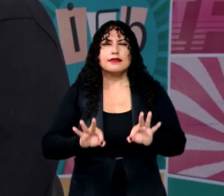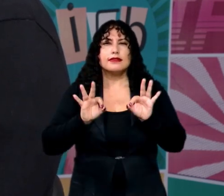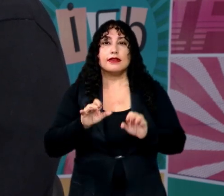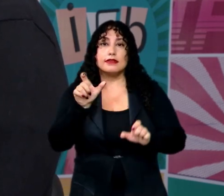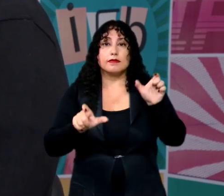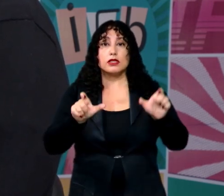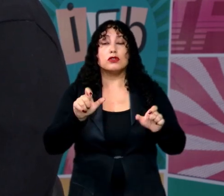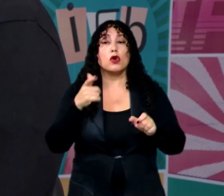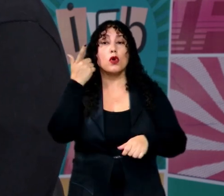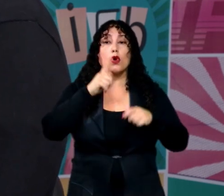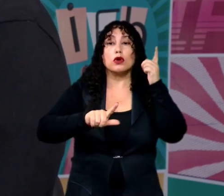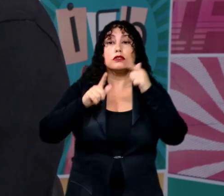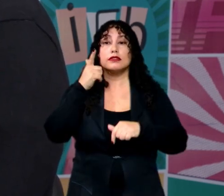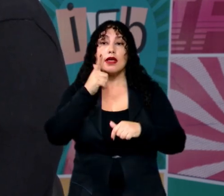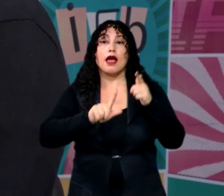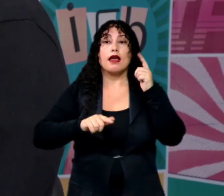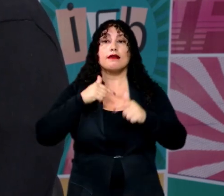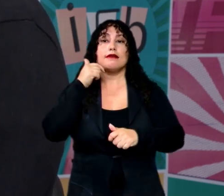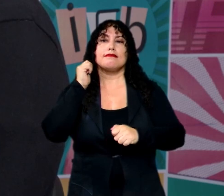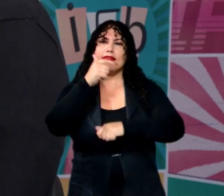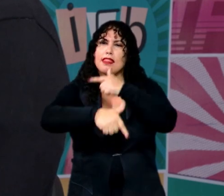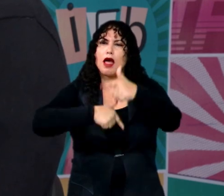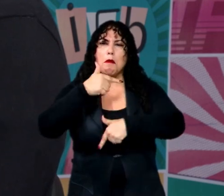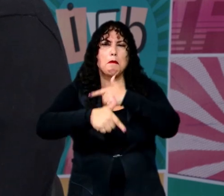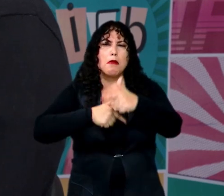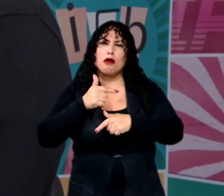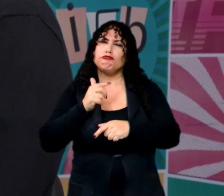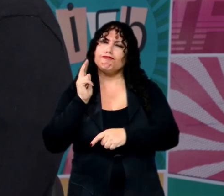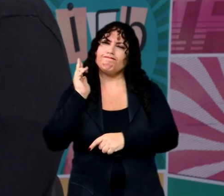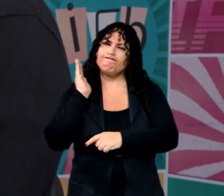uma saída de trabalho direta.